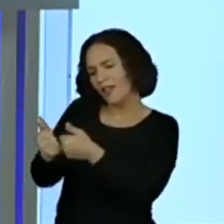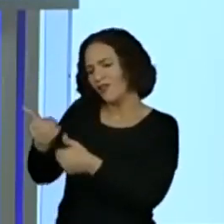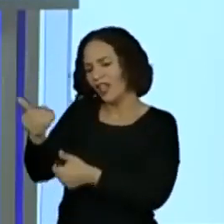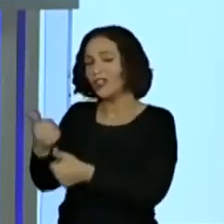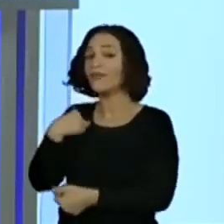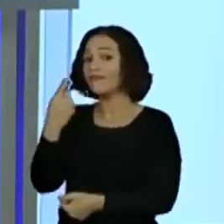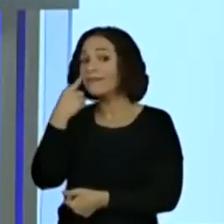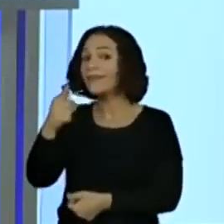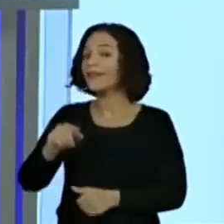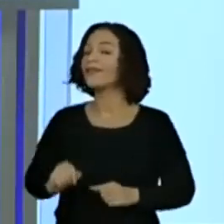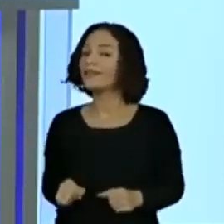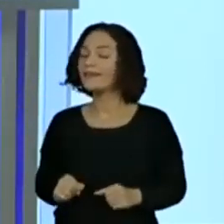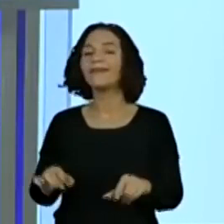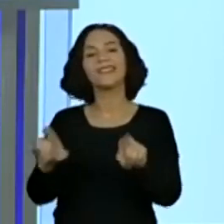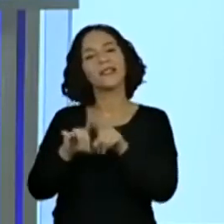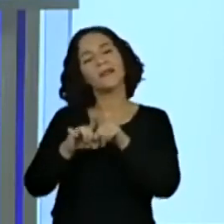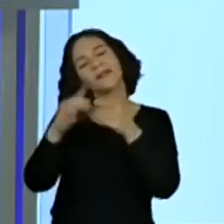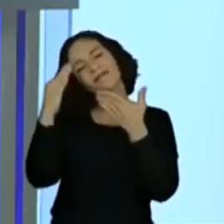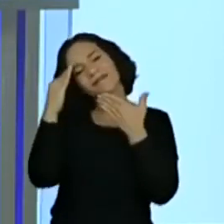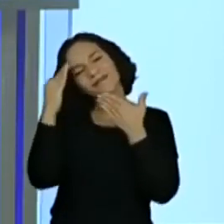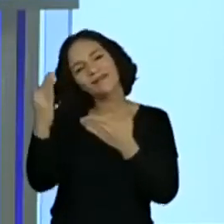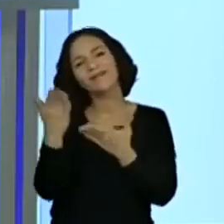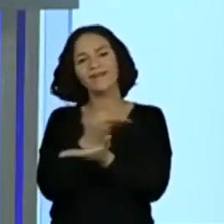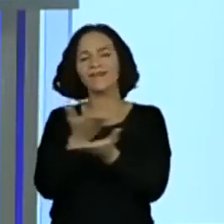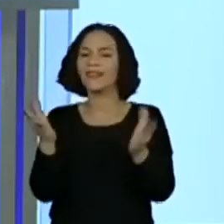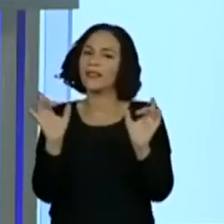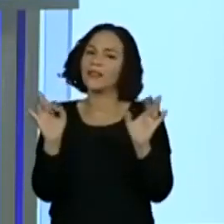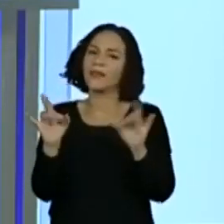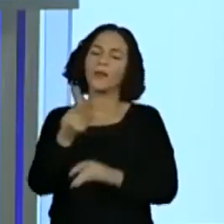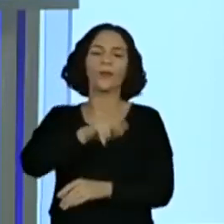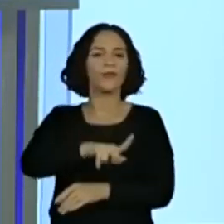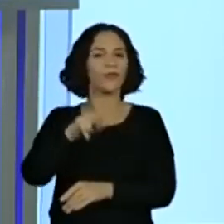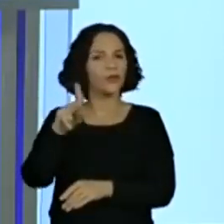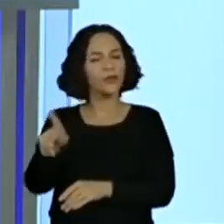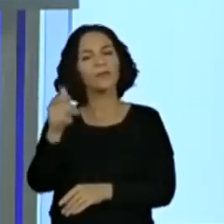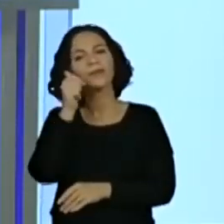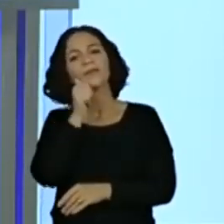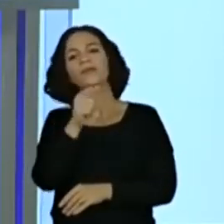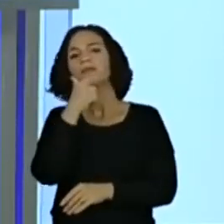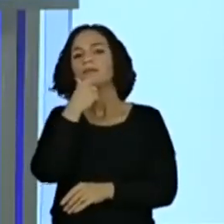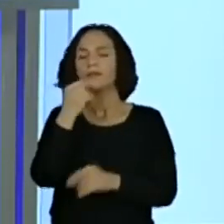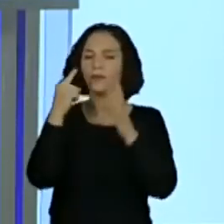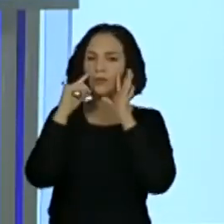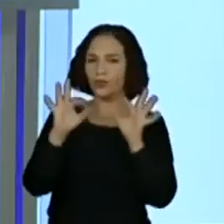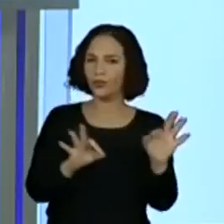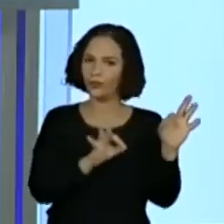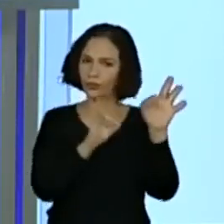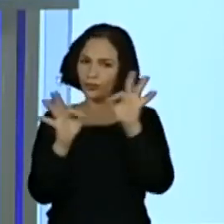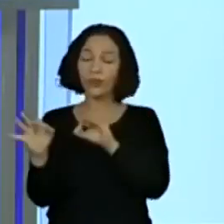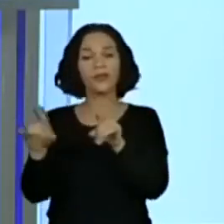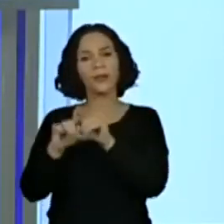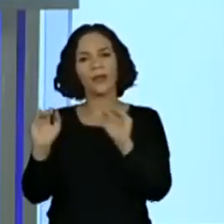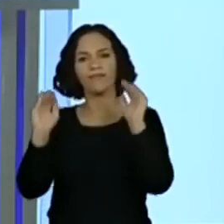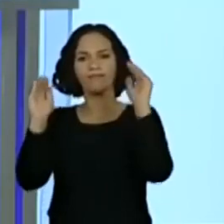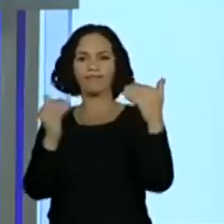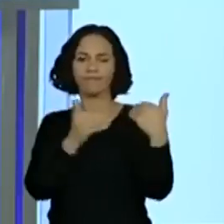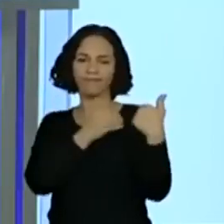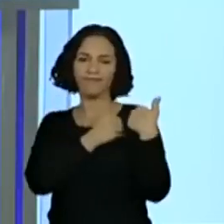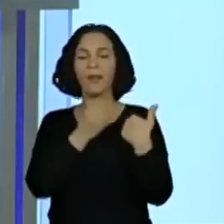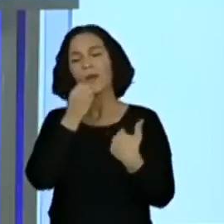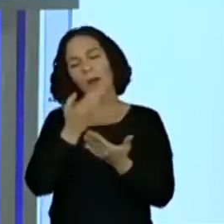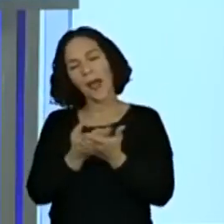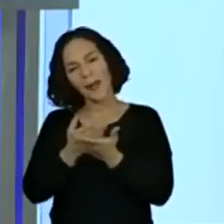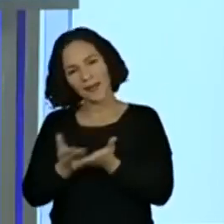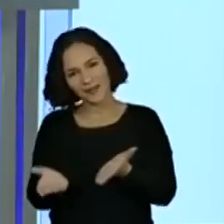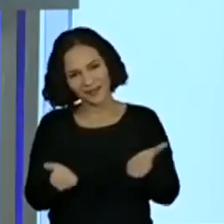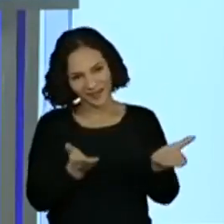E, além disso, nosso agradecimento sempre muito especial aos professores e professoras que nos acompanham e aos responsáveis. Professora Viviane,